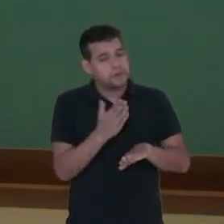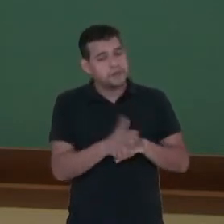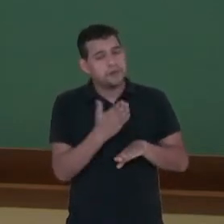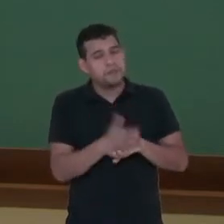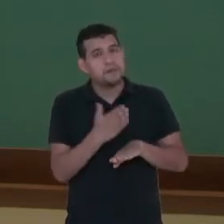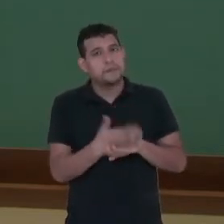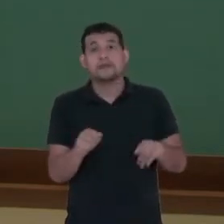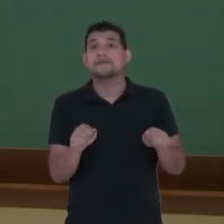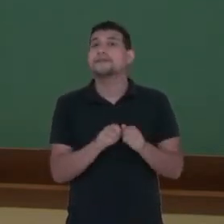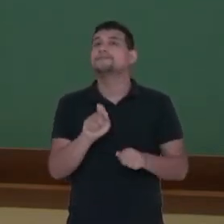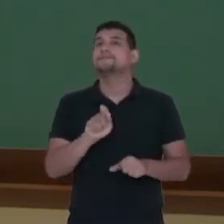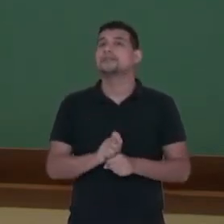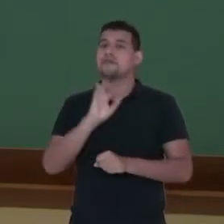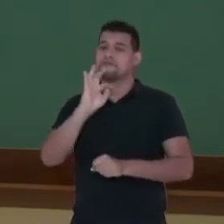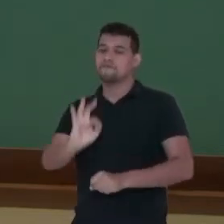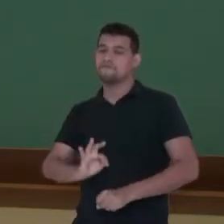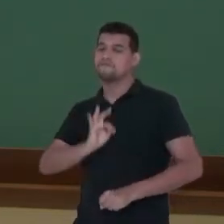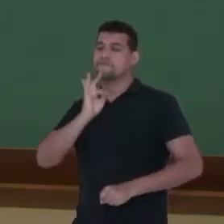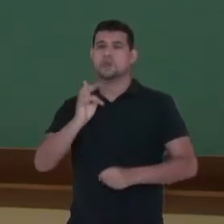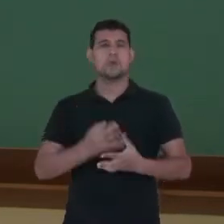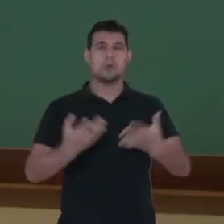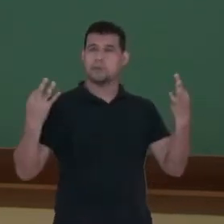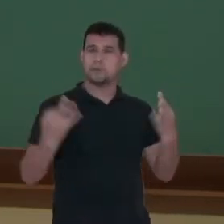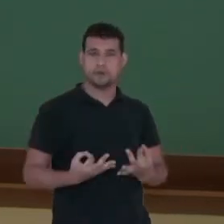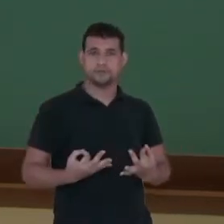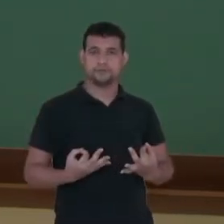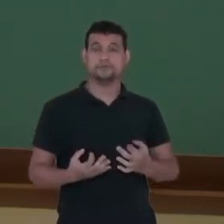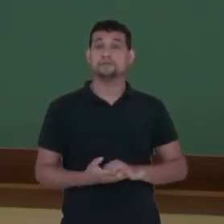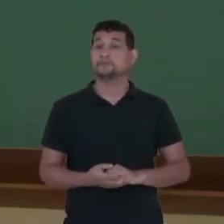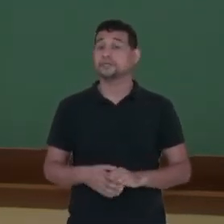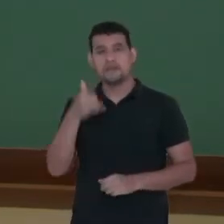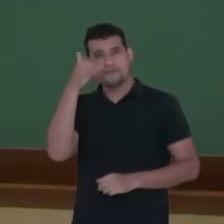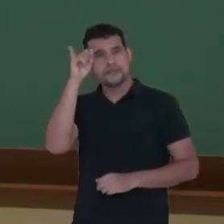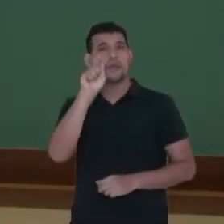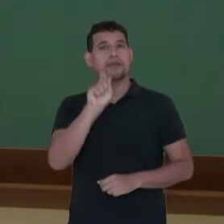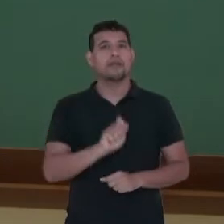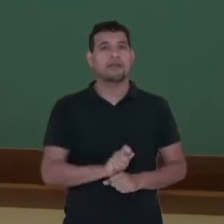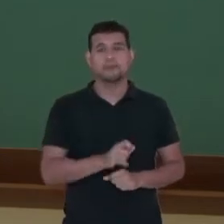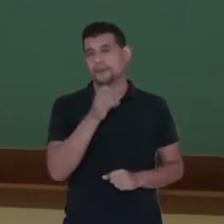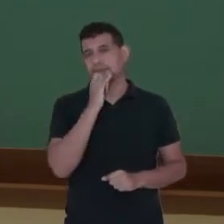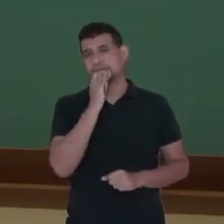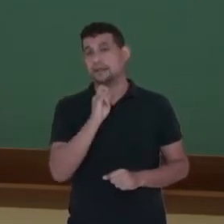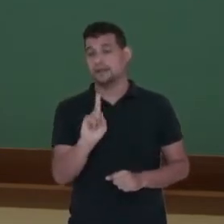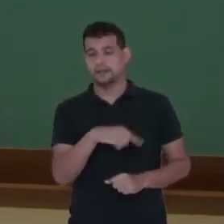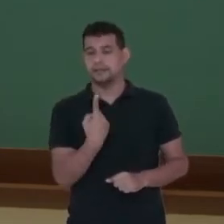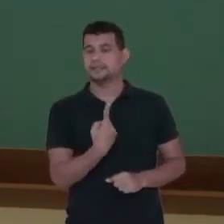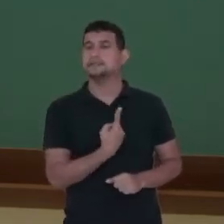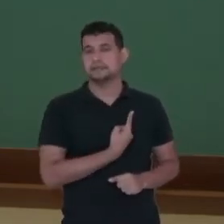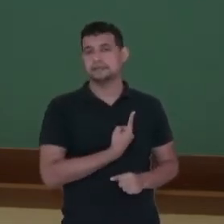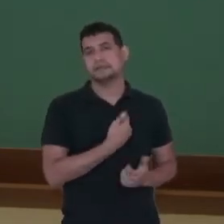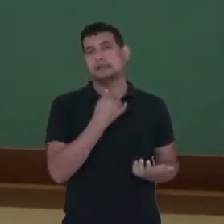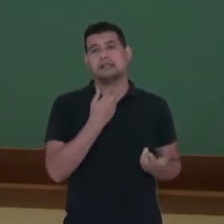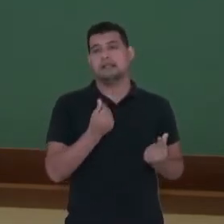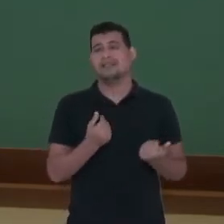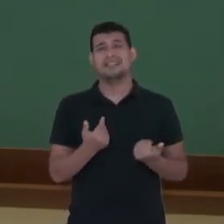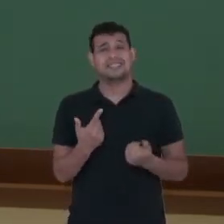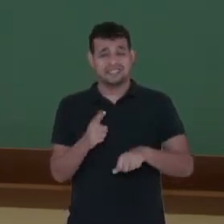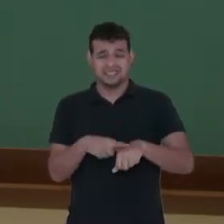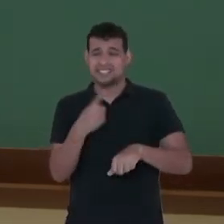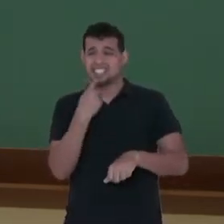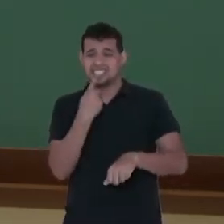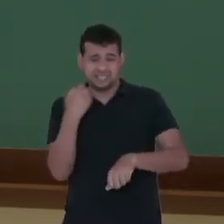ela leva assim à perfeição, evitando assim, né, que a gente cause ferimento em